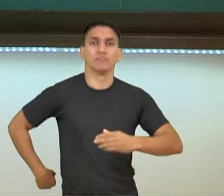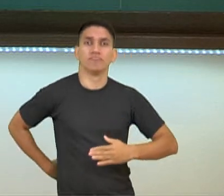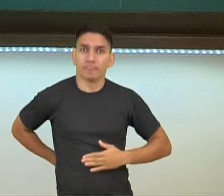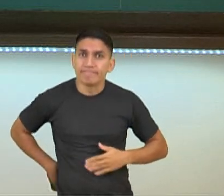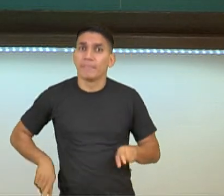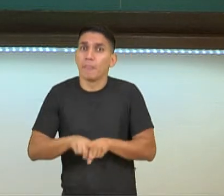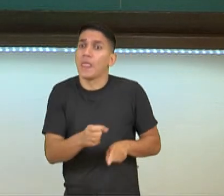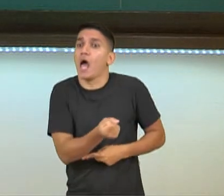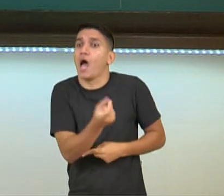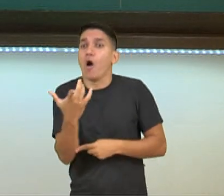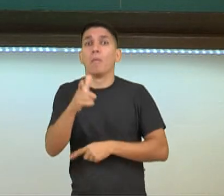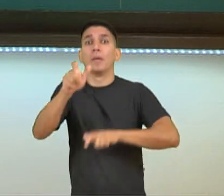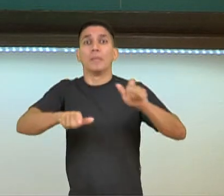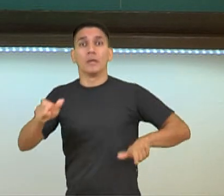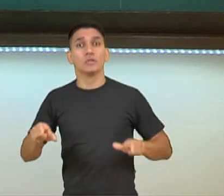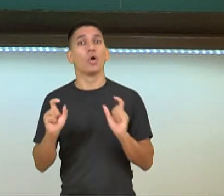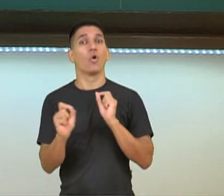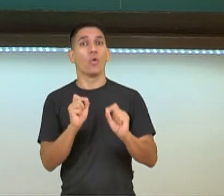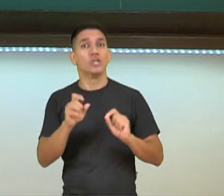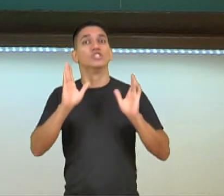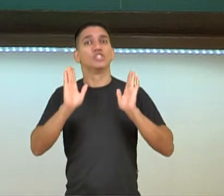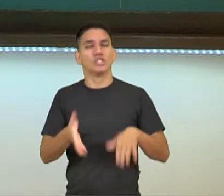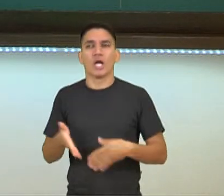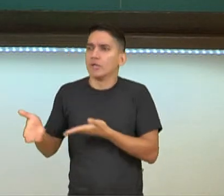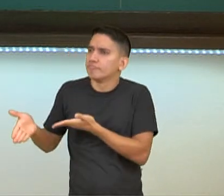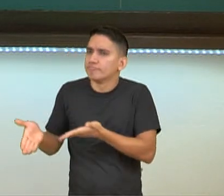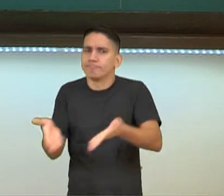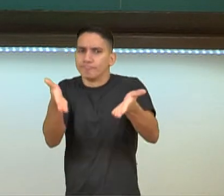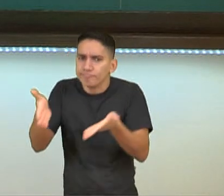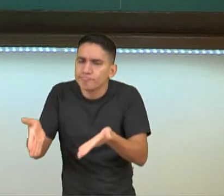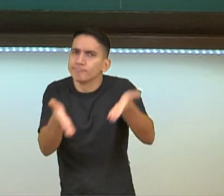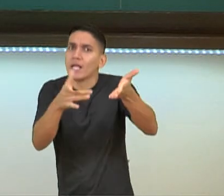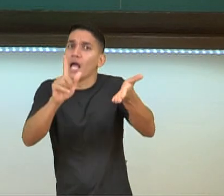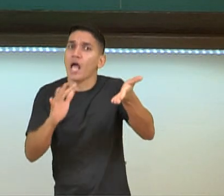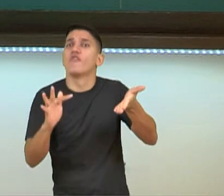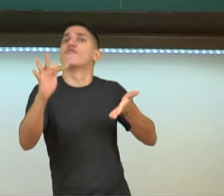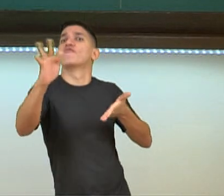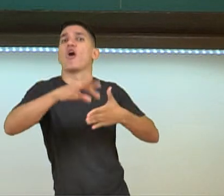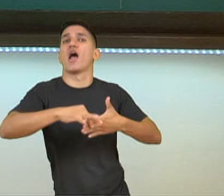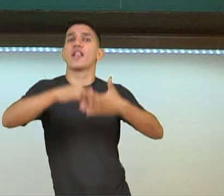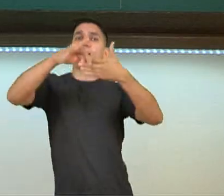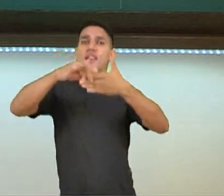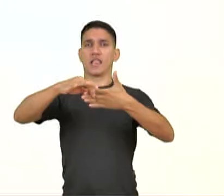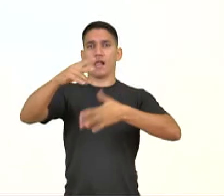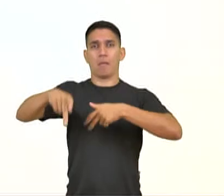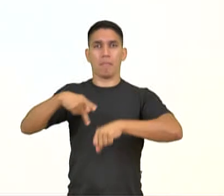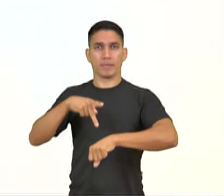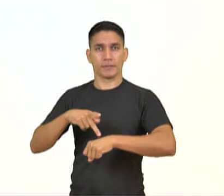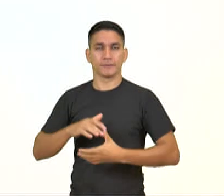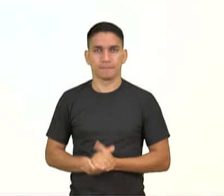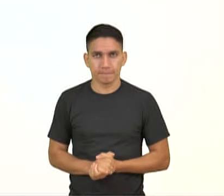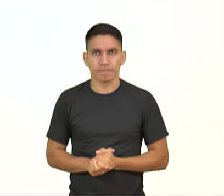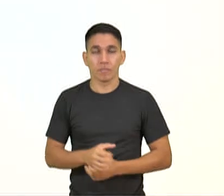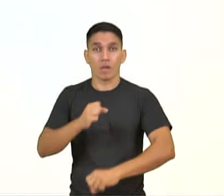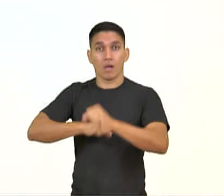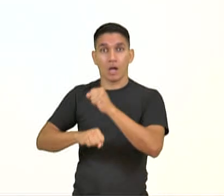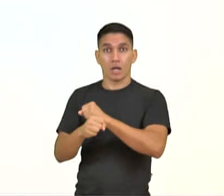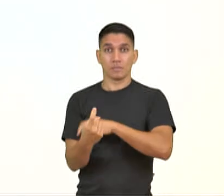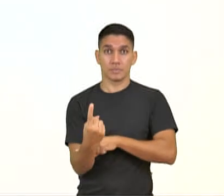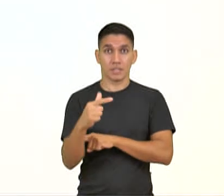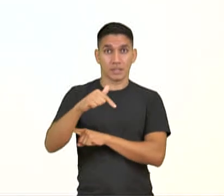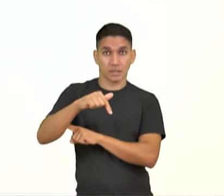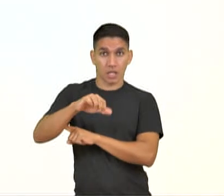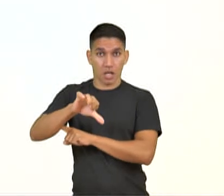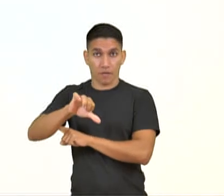Algumas pessoas já, aliás, indicavam ele como o futuro líder da nação. Em